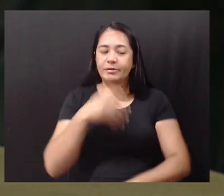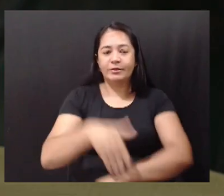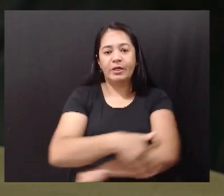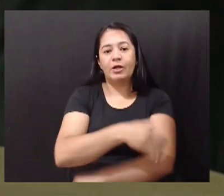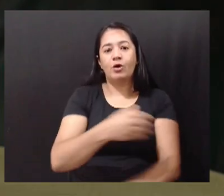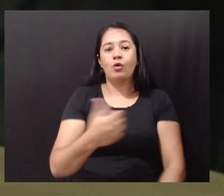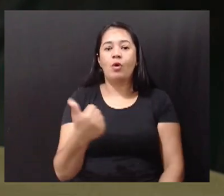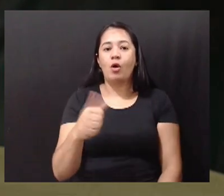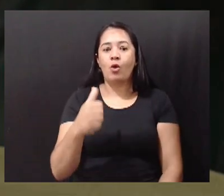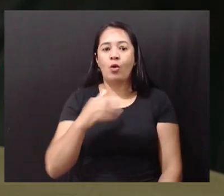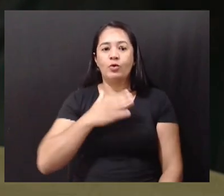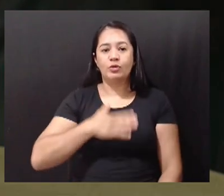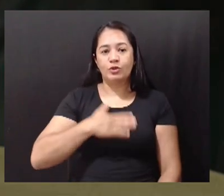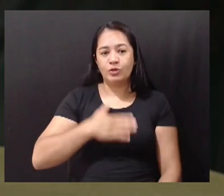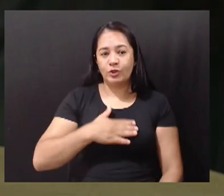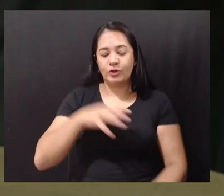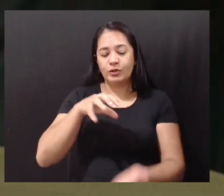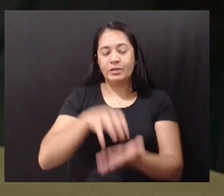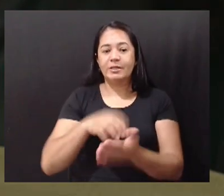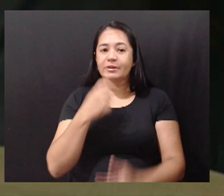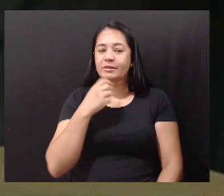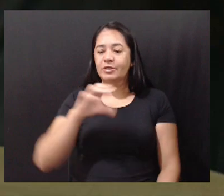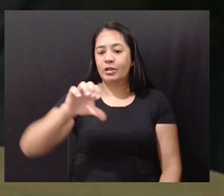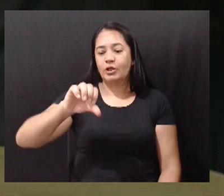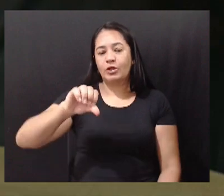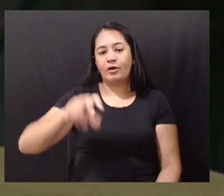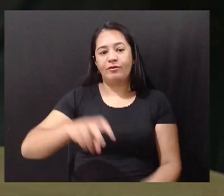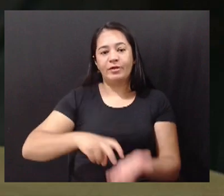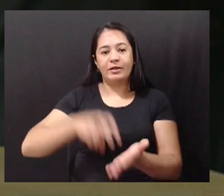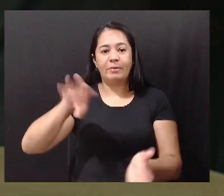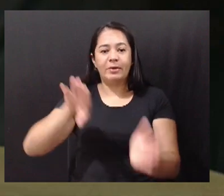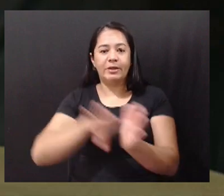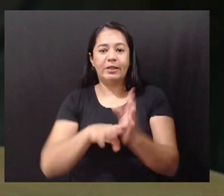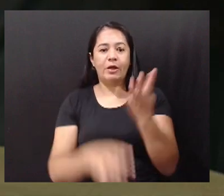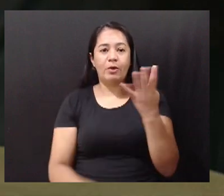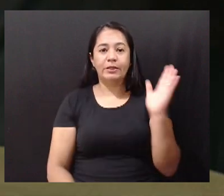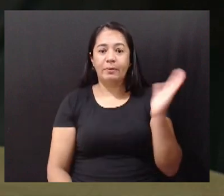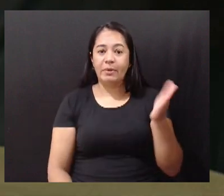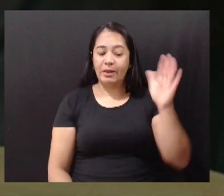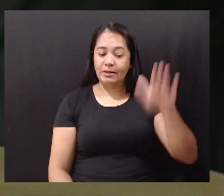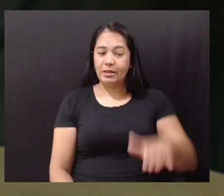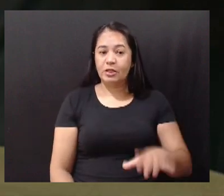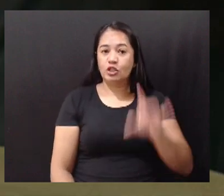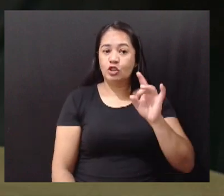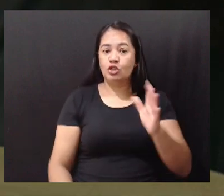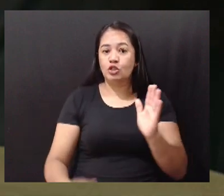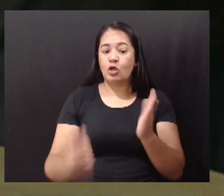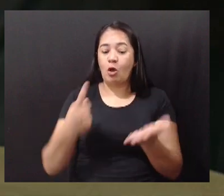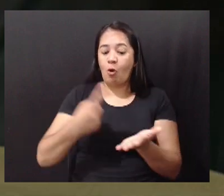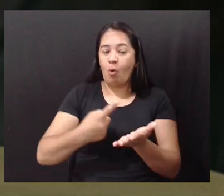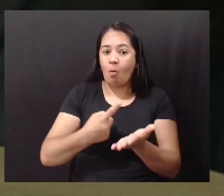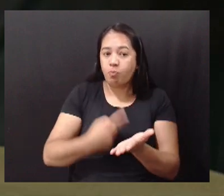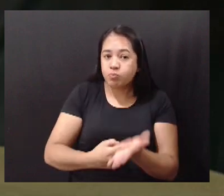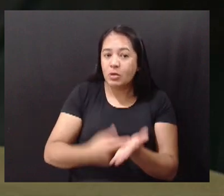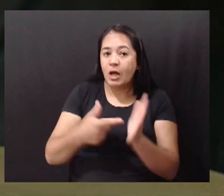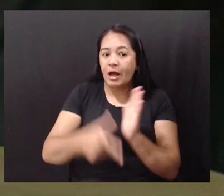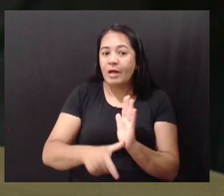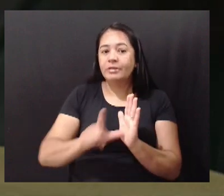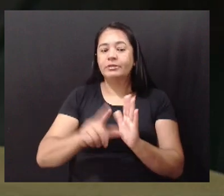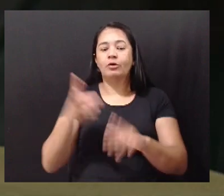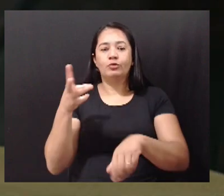da cidade, das 9 da manhã às 4h30 da tarde. Somente atenção com agendamento prévio pelo WhatsApp, tá?